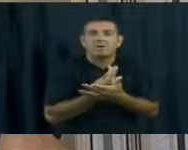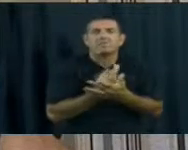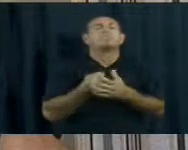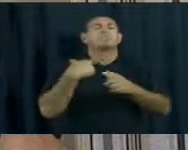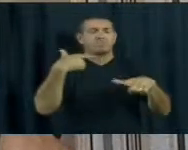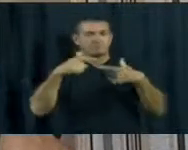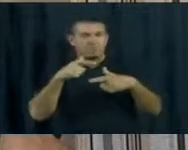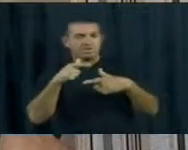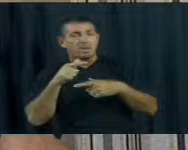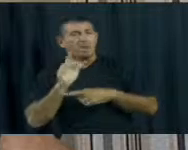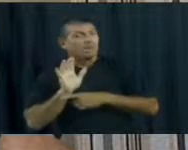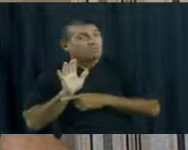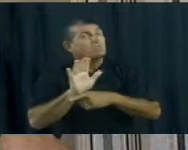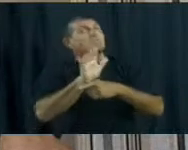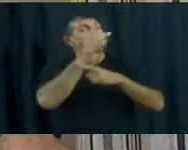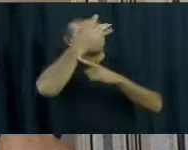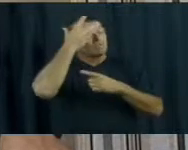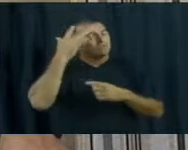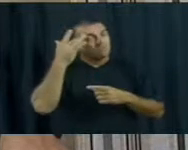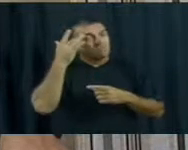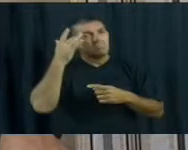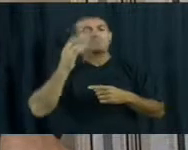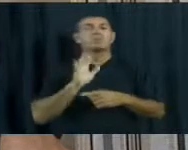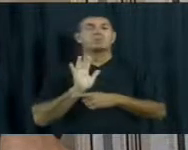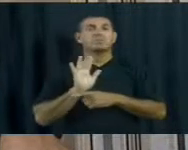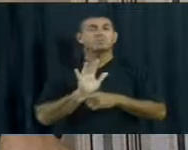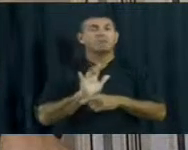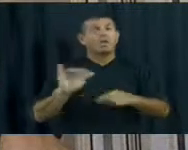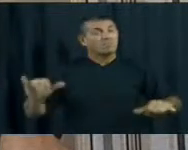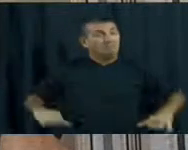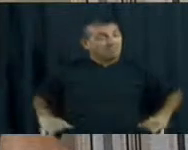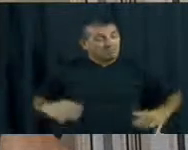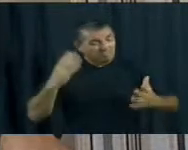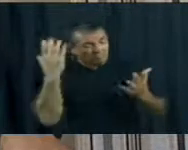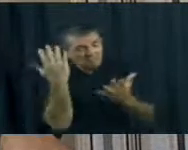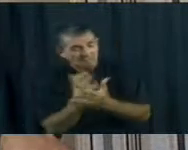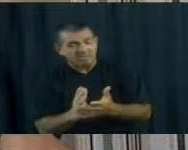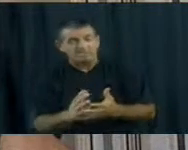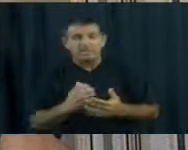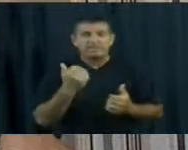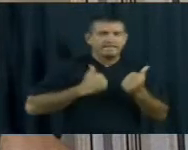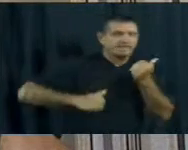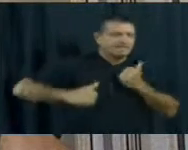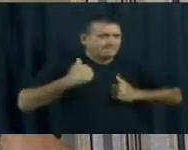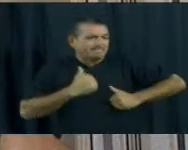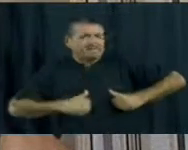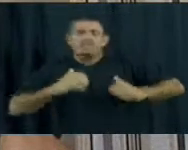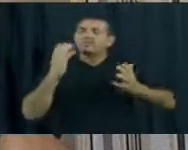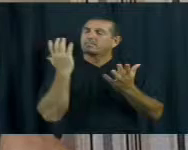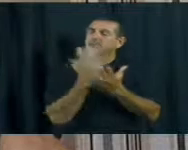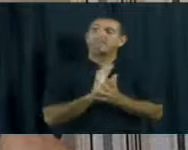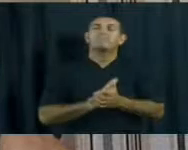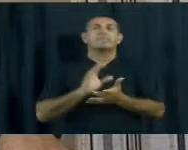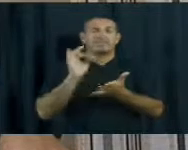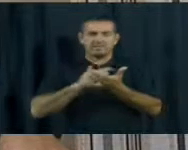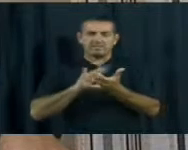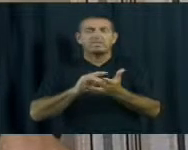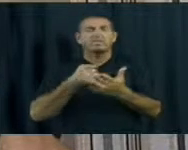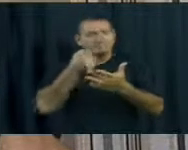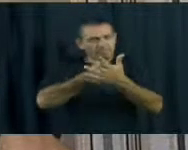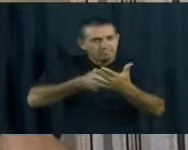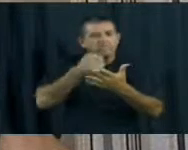bem, para diminuir a dor e diminuir a ansiedade das pessoas. Isso vocês podem ter certeza